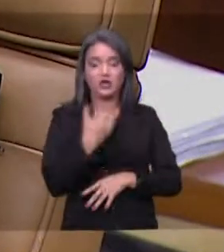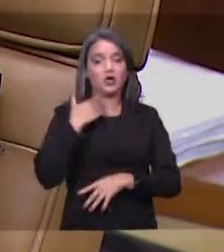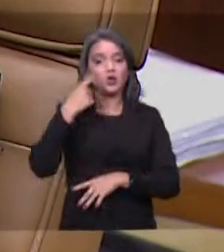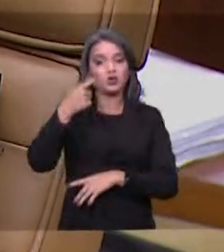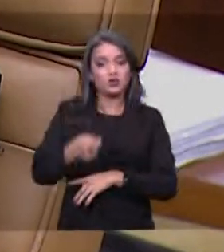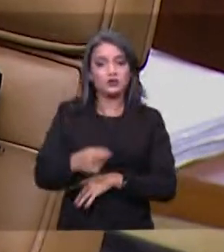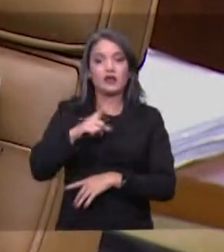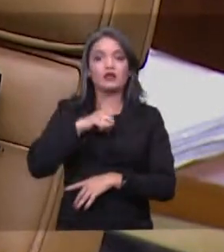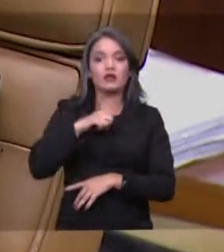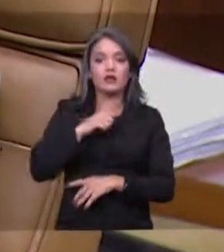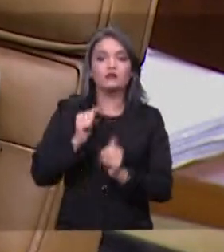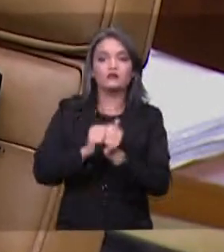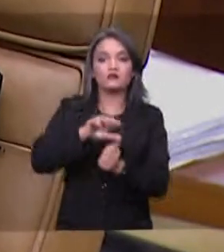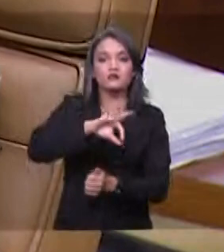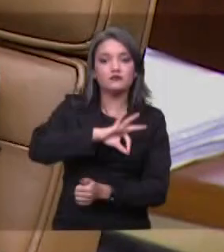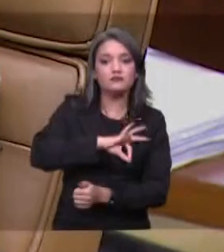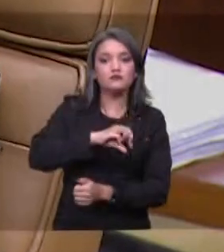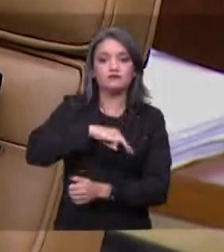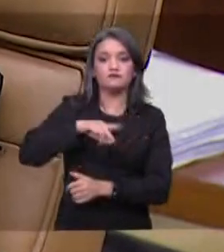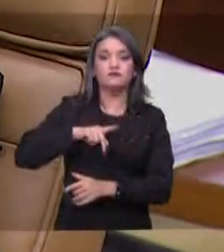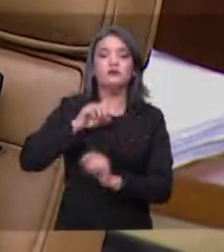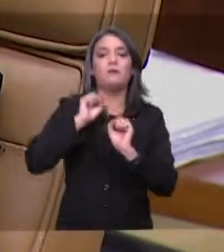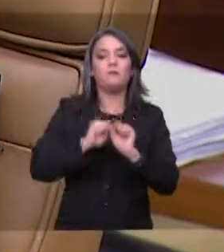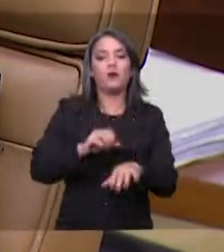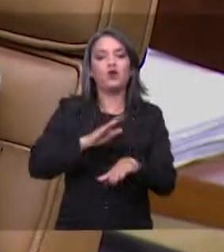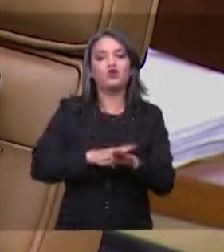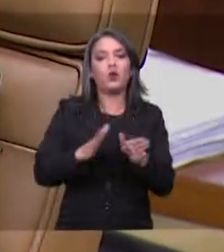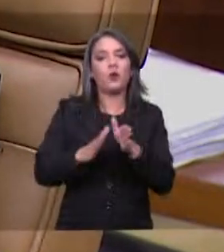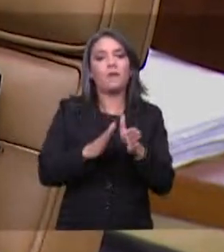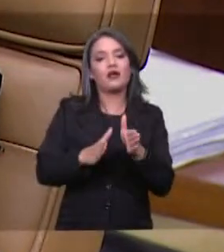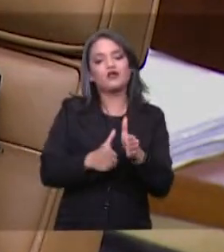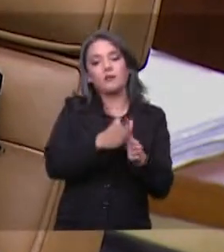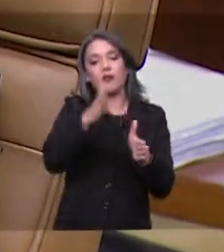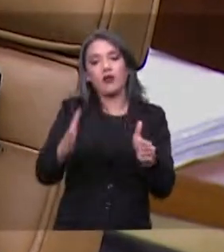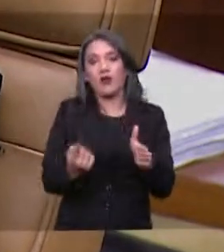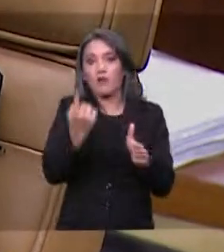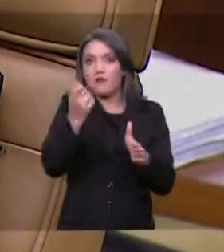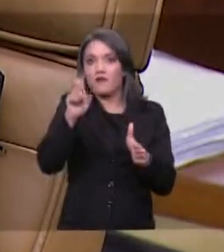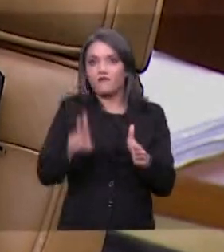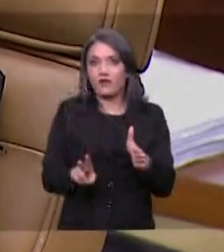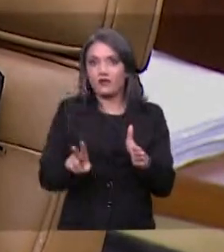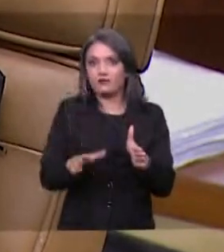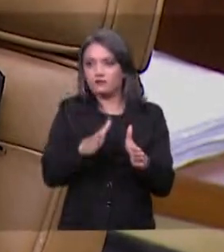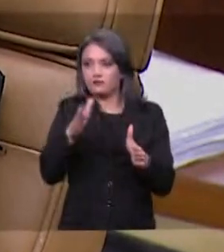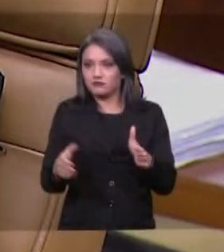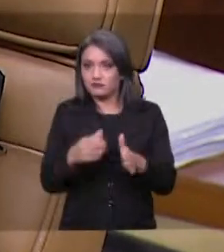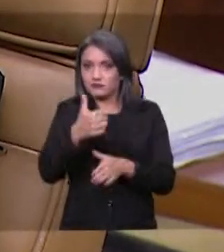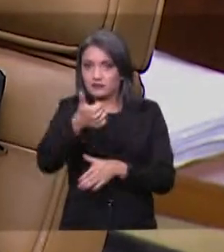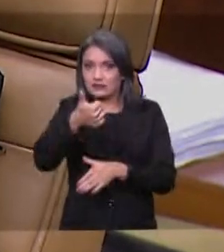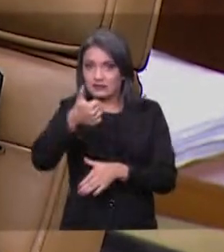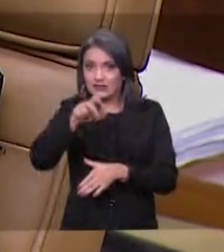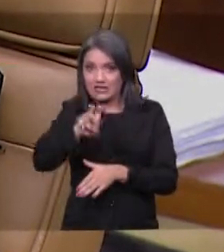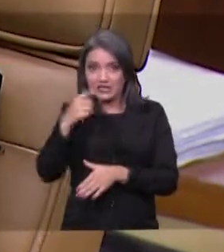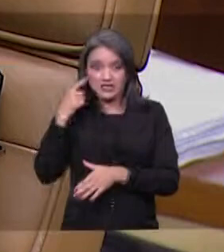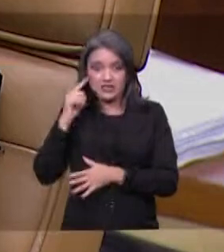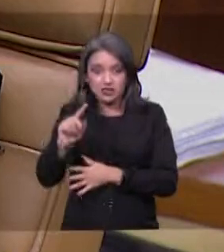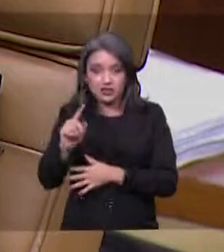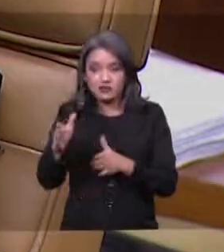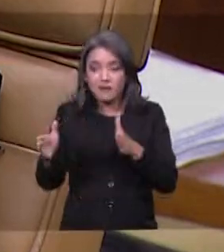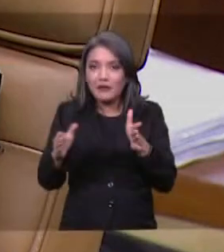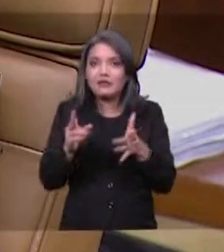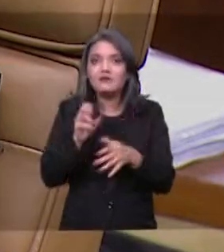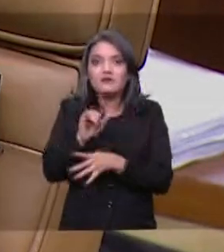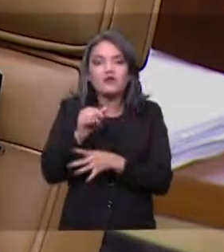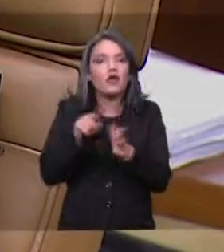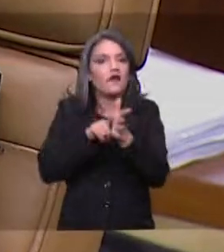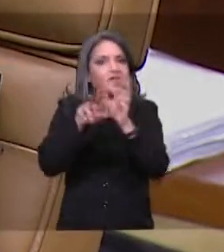policial ouvido do Ministério Público, prorrogar uma única vez a duração do inquérito até 15 dias, após o quê? Se ainda assim a